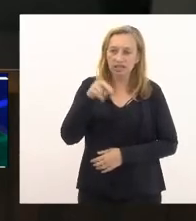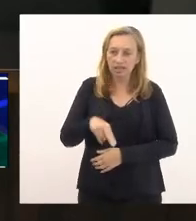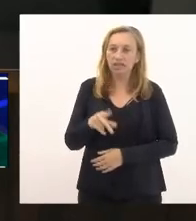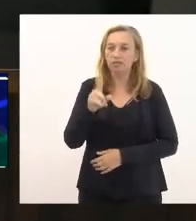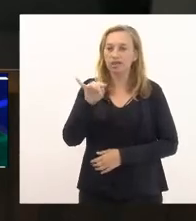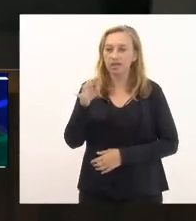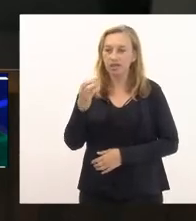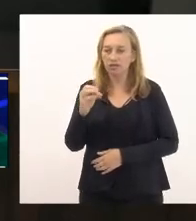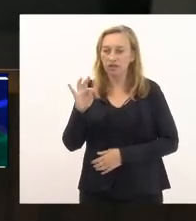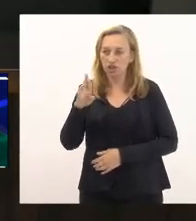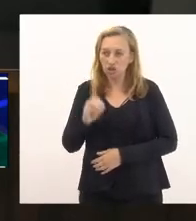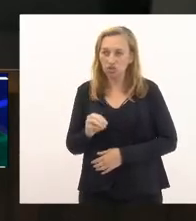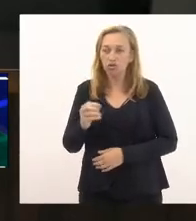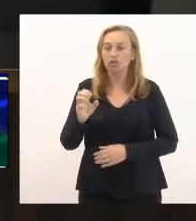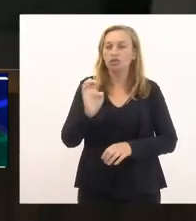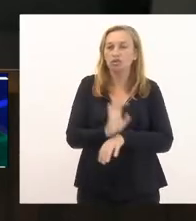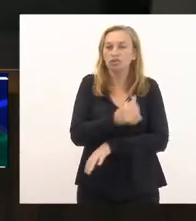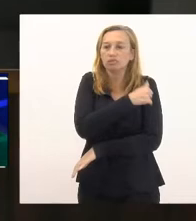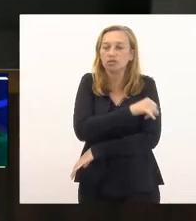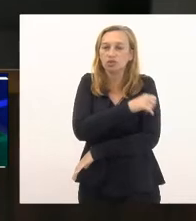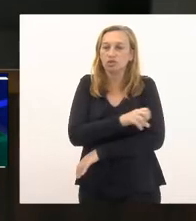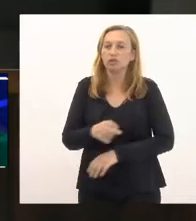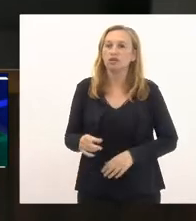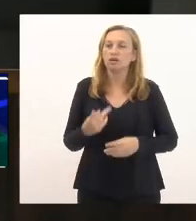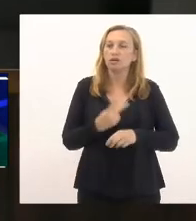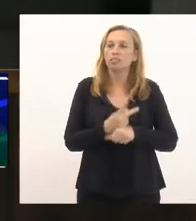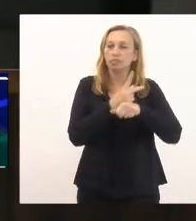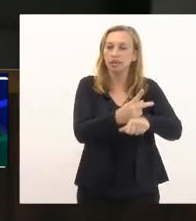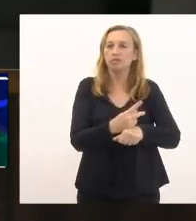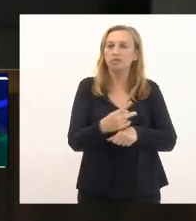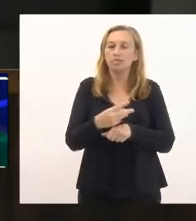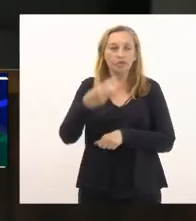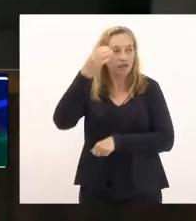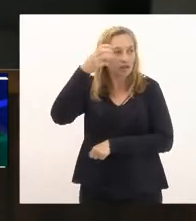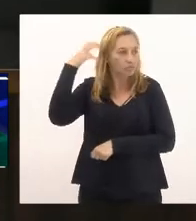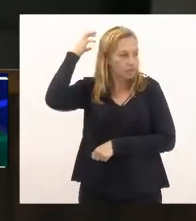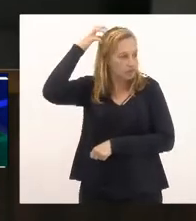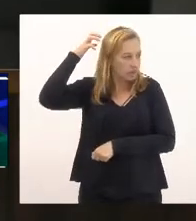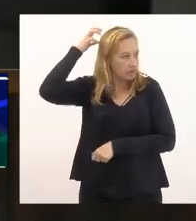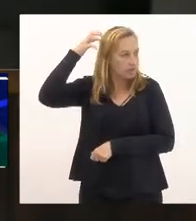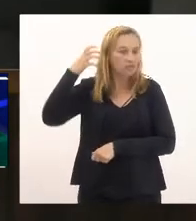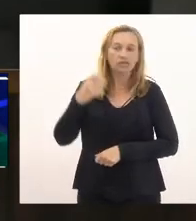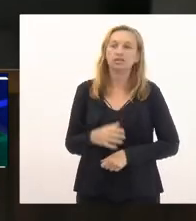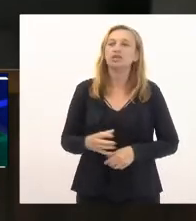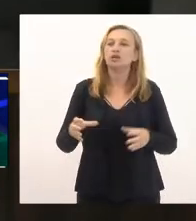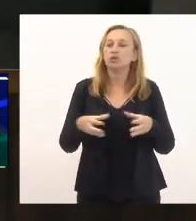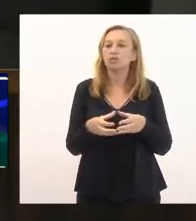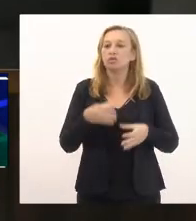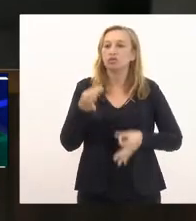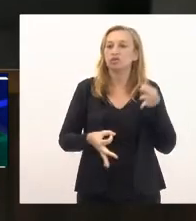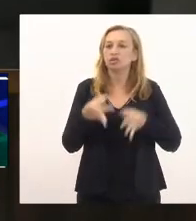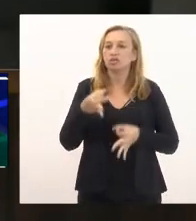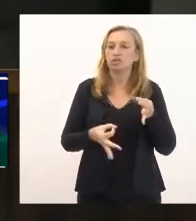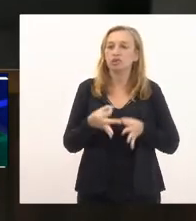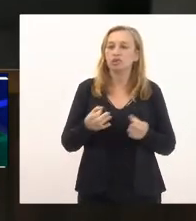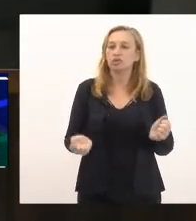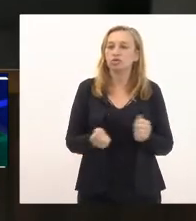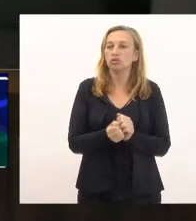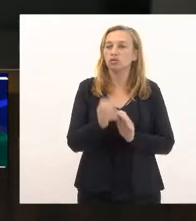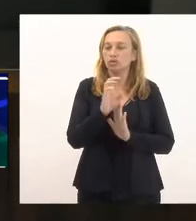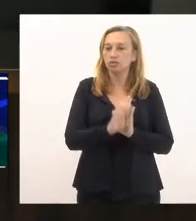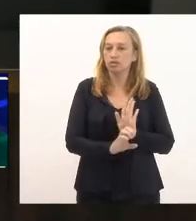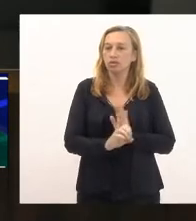da Assembleia Legislativa do Estado do Rio de Janeiro, prêmio Marielle Franco. Pareceres da Comissão de Constituição e Justiça pela condicionalidade com